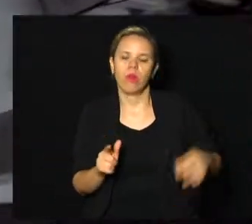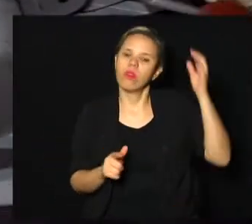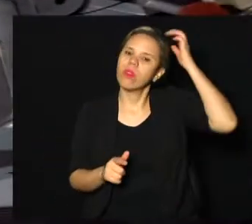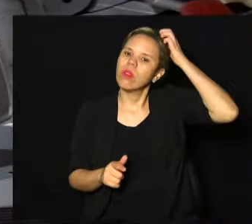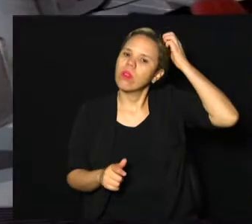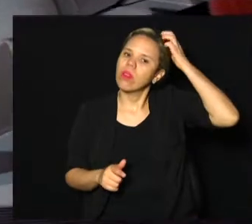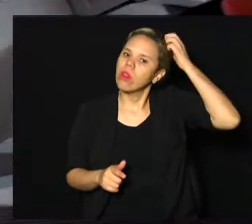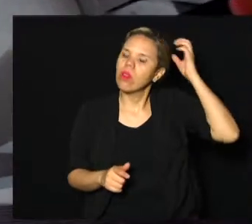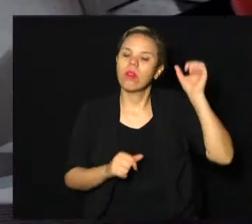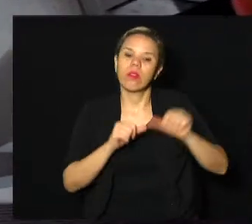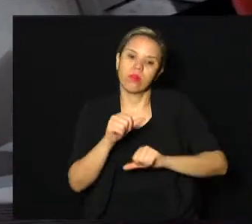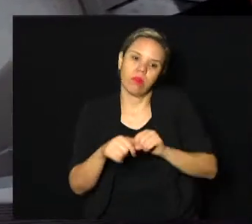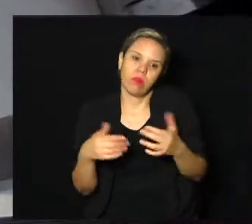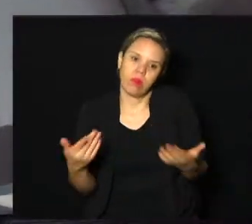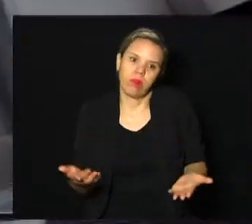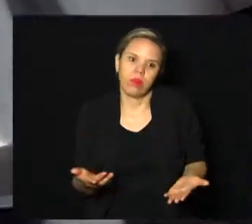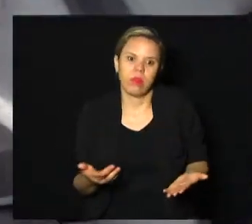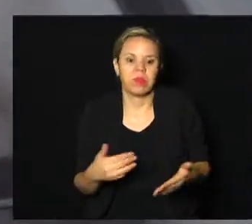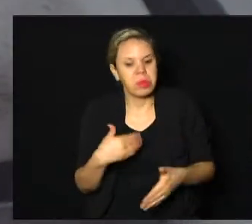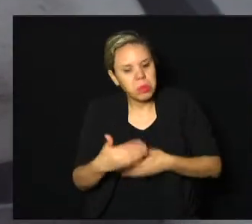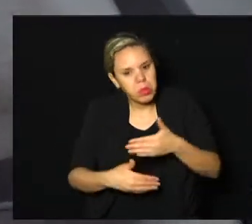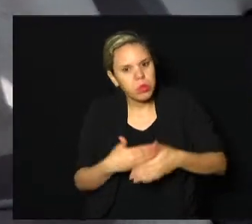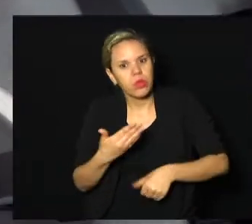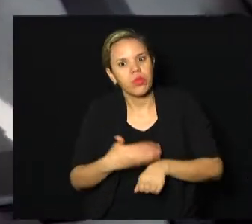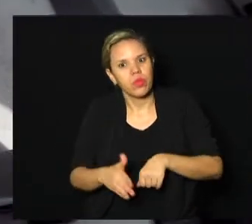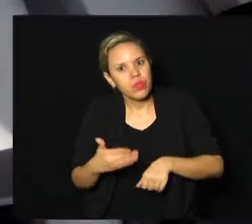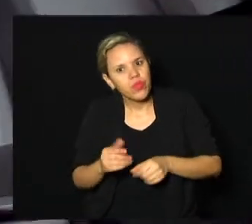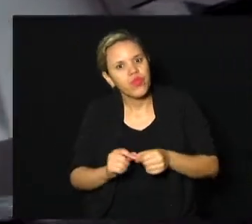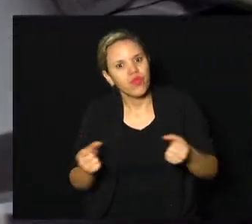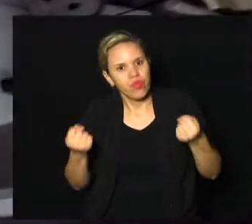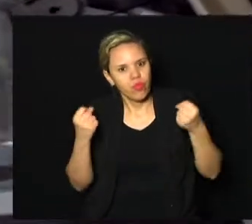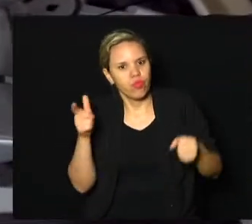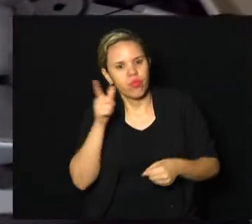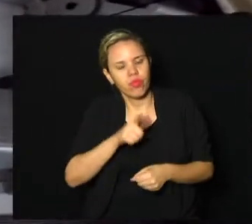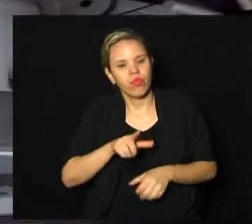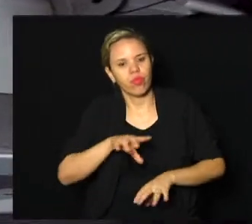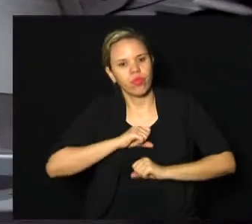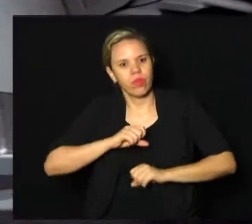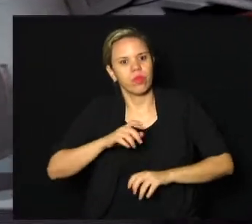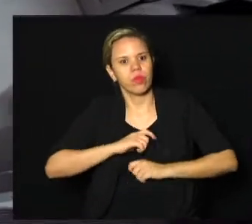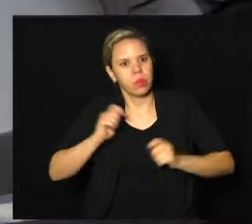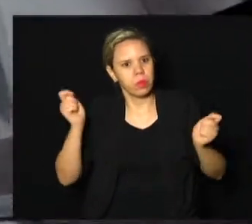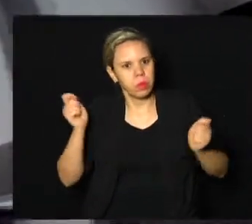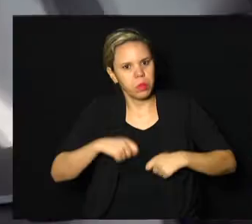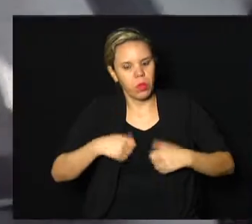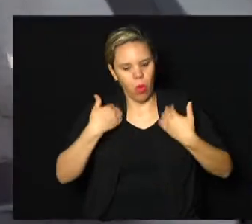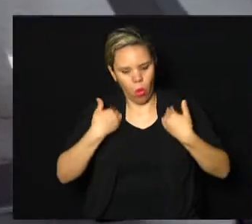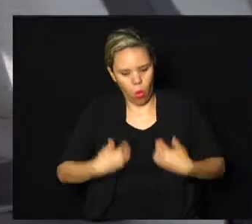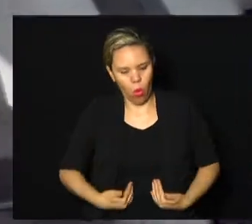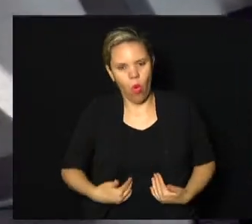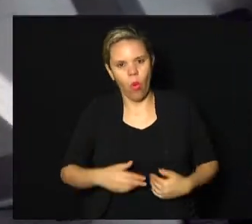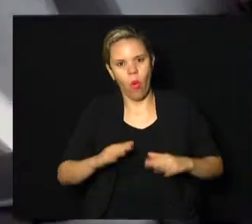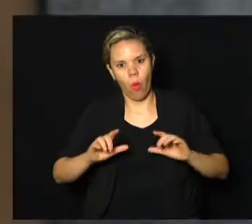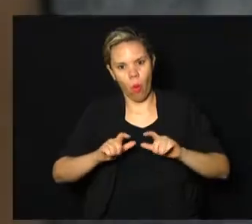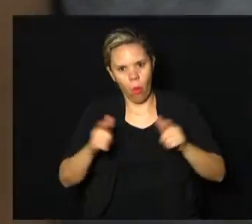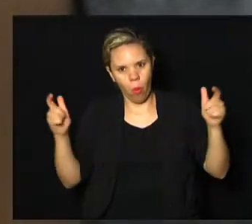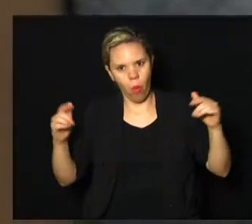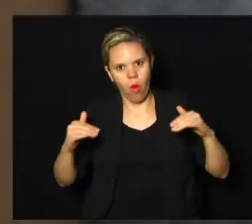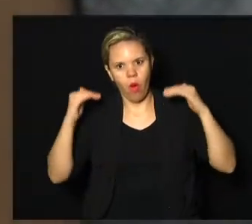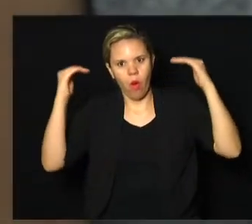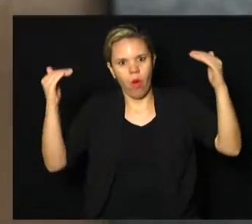imutável, né? Se na medida em que você vai se exercitando, você vai adquirindo uma capacidade metabólica cada vez maior